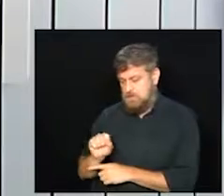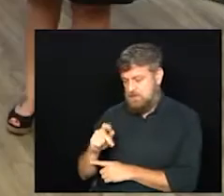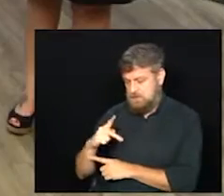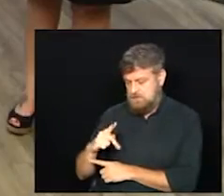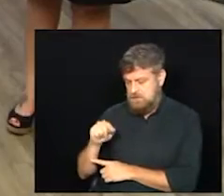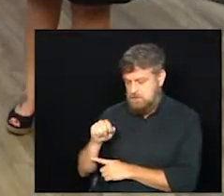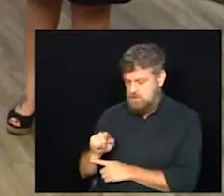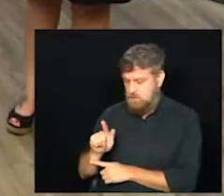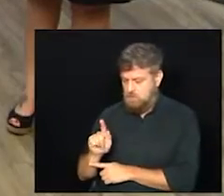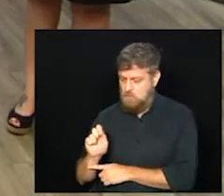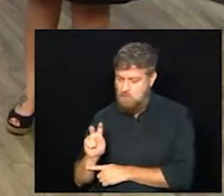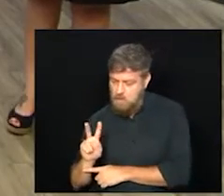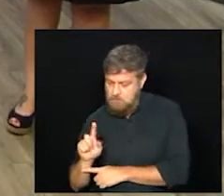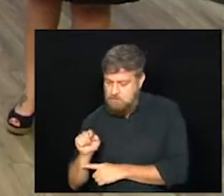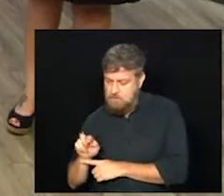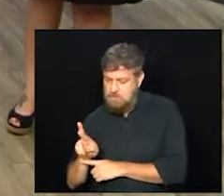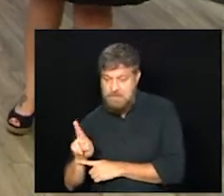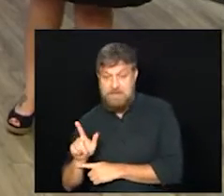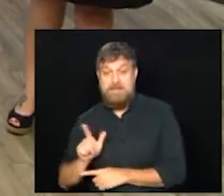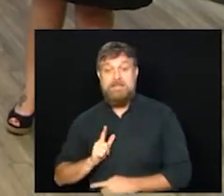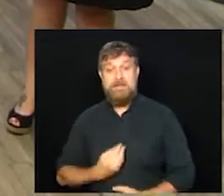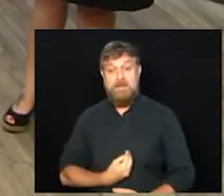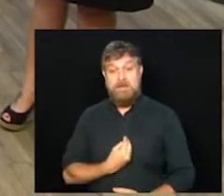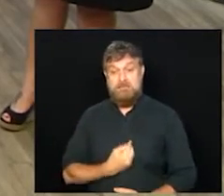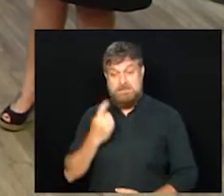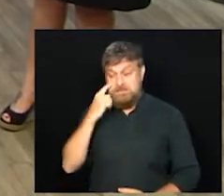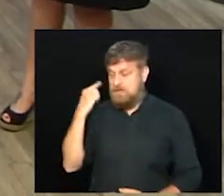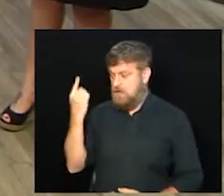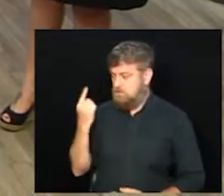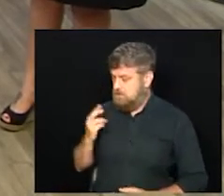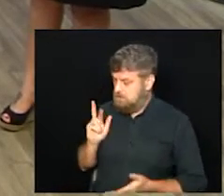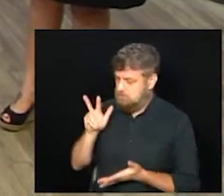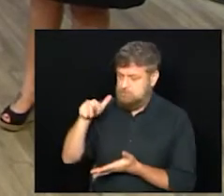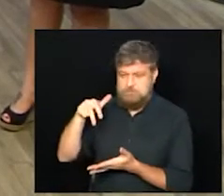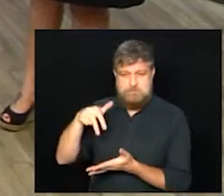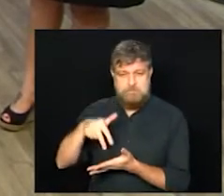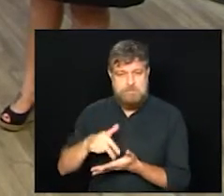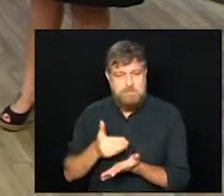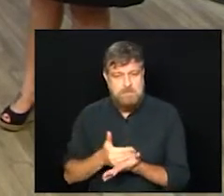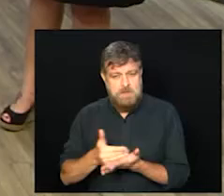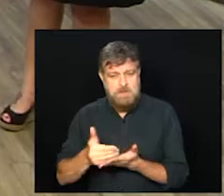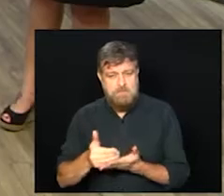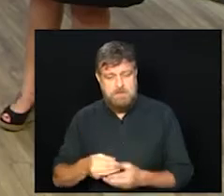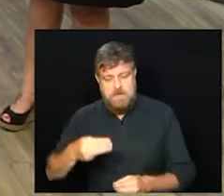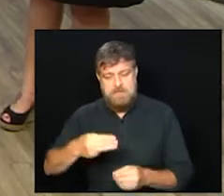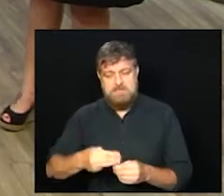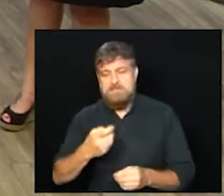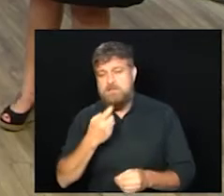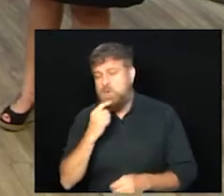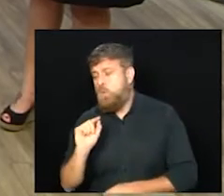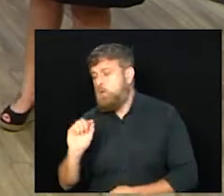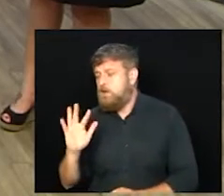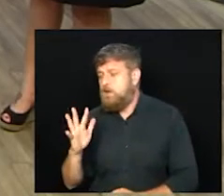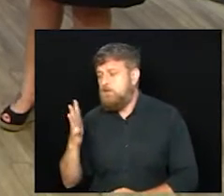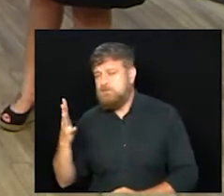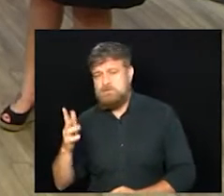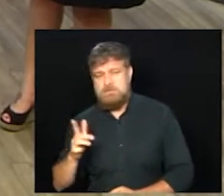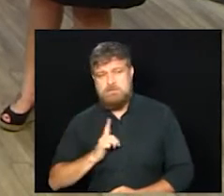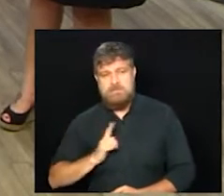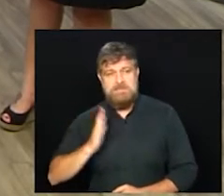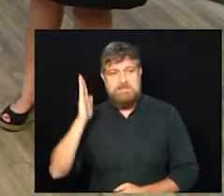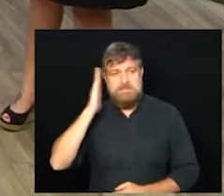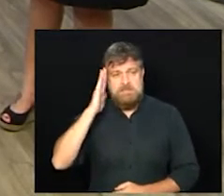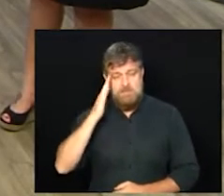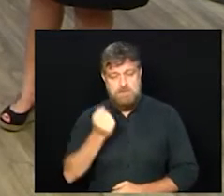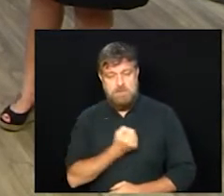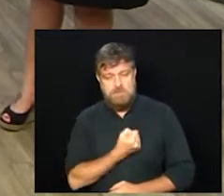cepat.campinas.sp.gov.br. A Amina Abreu está aqui nos nossos estúdios e a gente começa com as notícias da metrópole de Campinas, naquela nossa